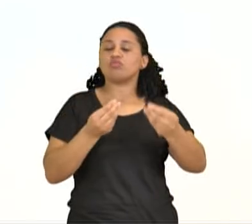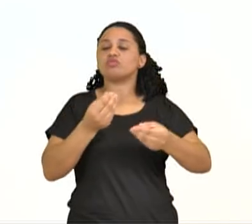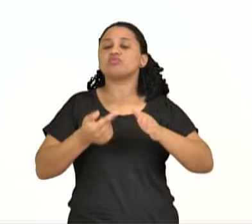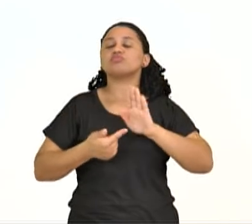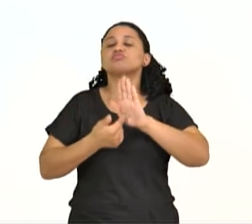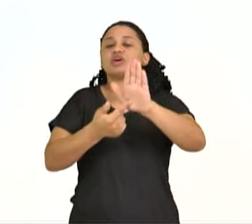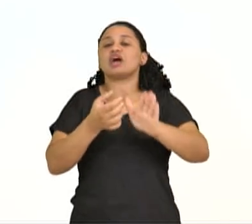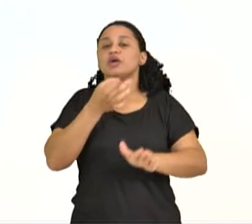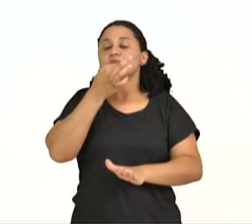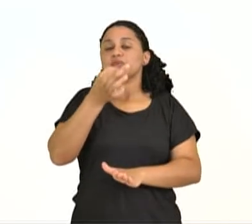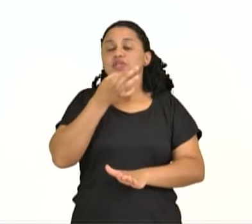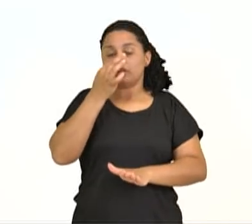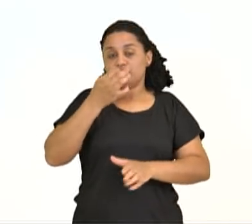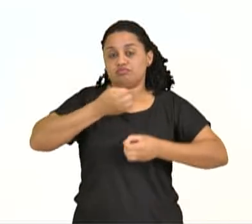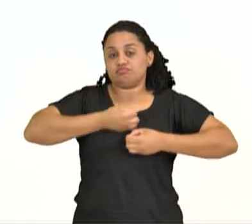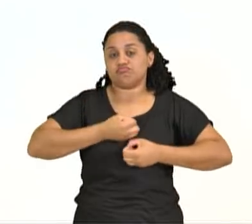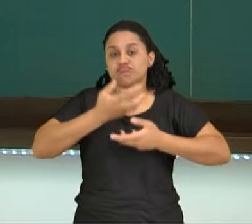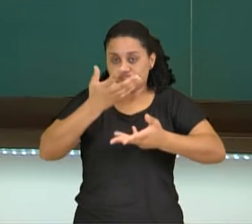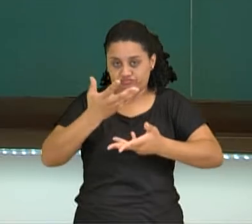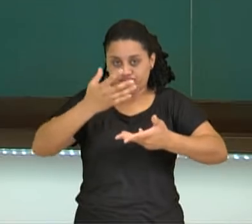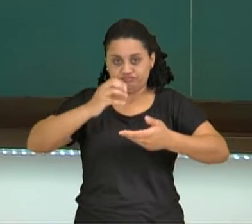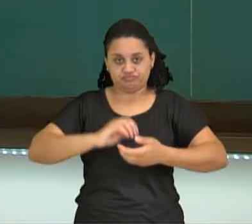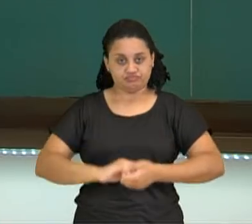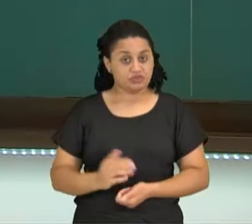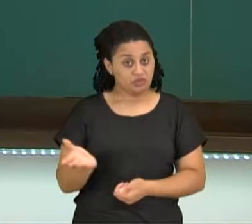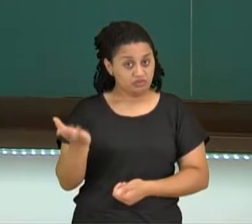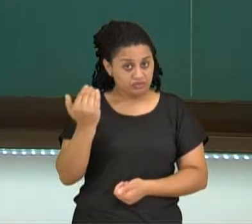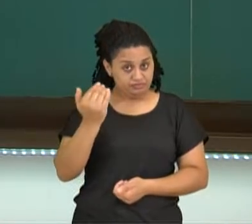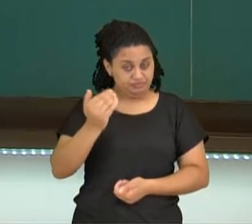forma oral. Vamos lá?